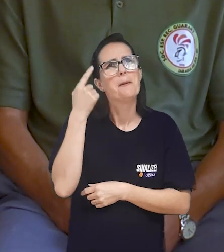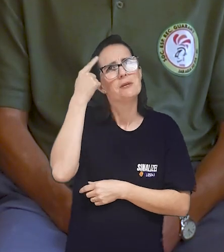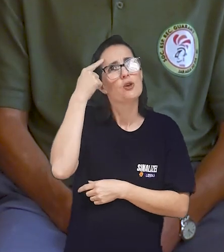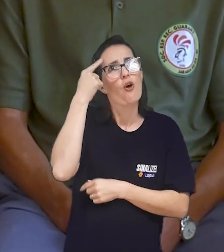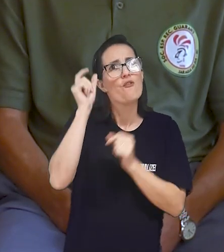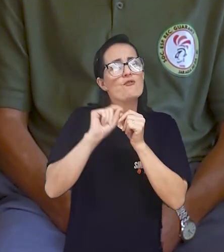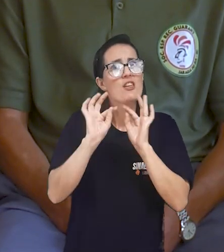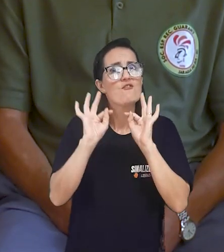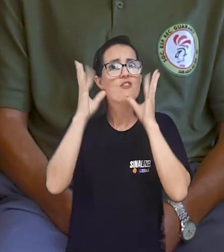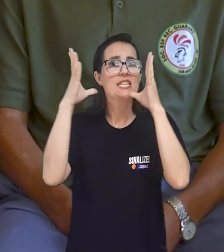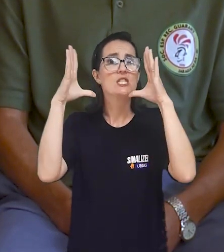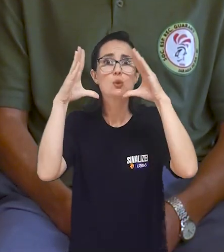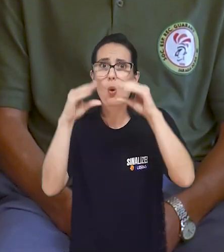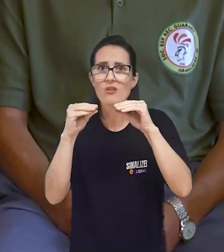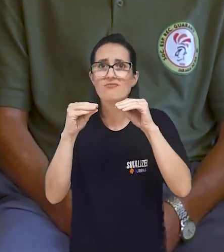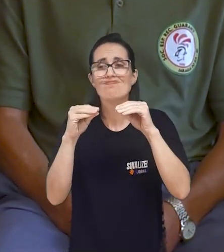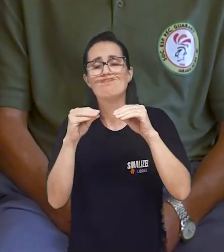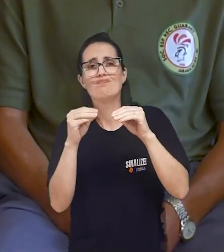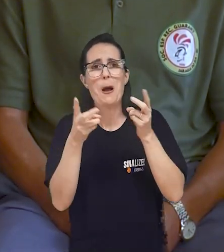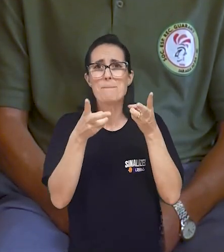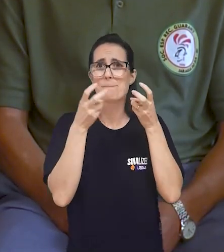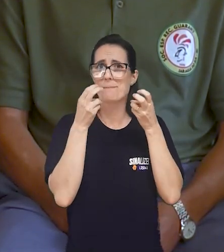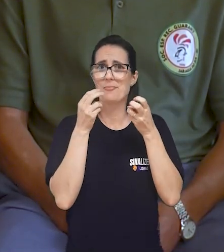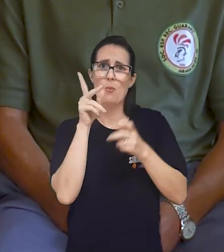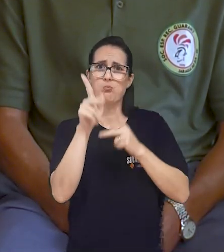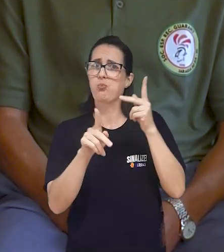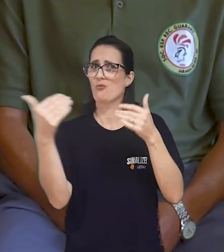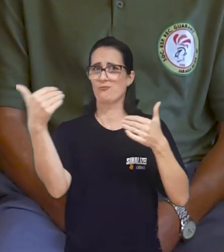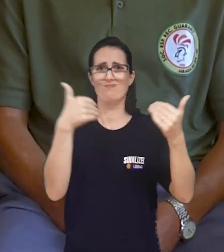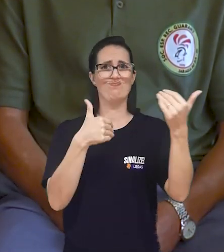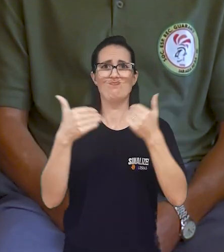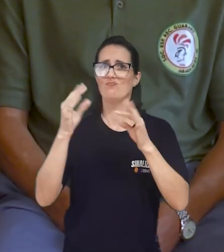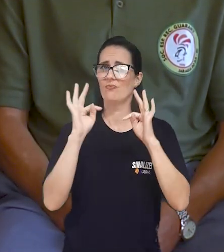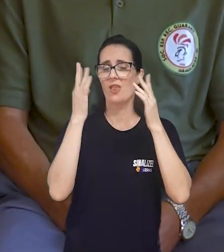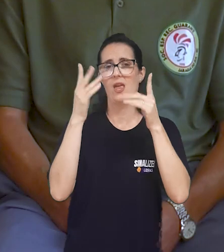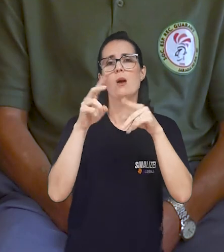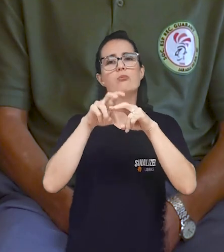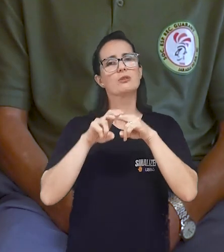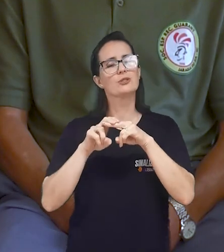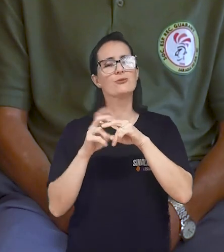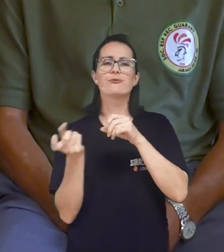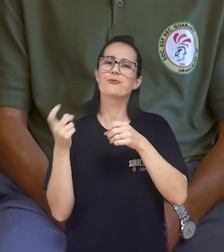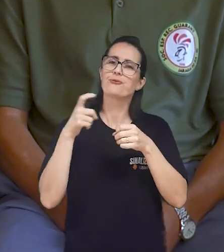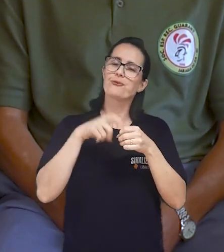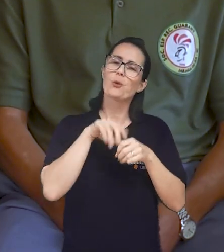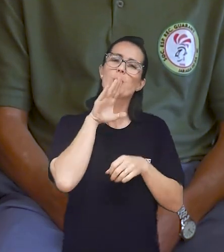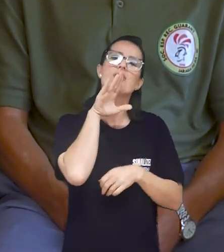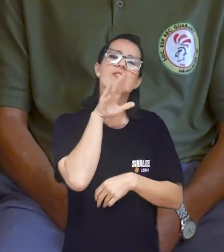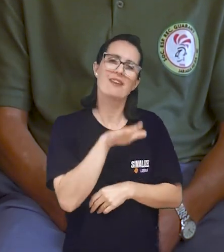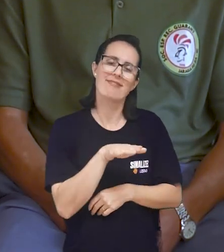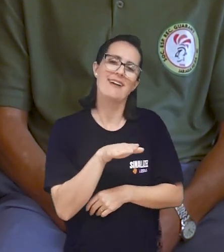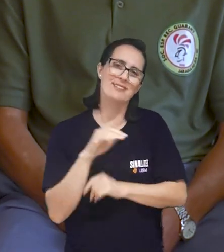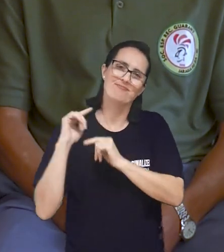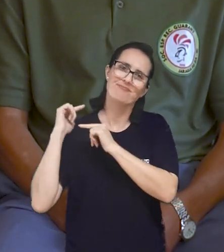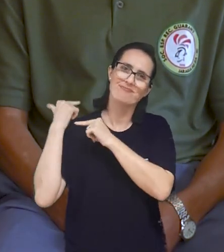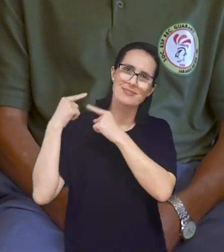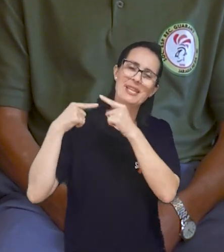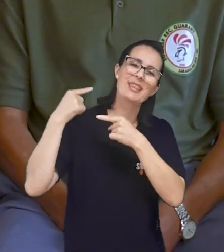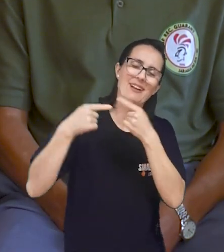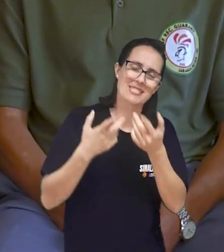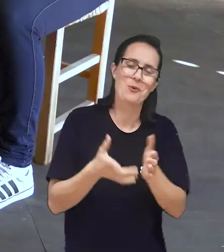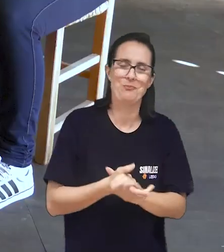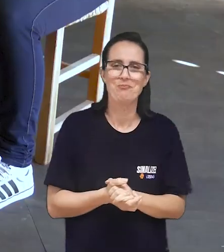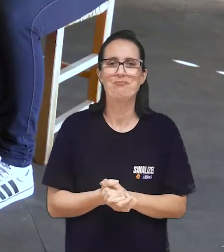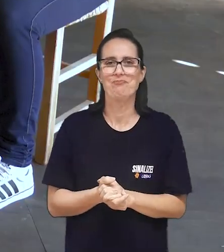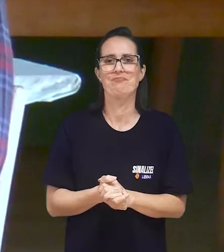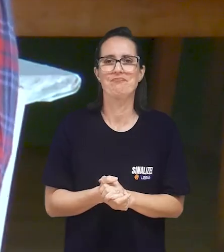para a noite, mas se viu que às vezes não dava o público esperado, então manter a tradição que eu acho que é o principal, o foco principal, vamos dizer